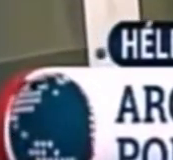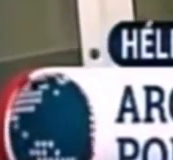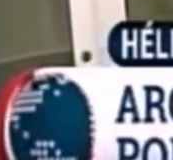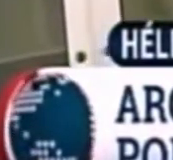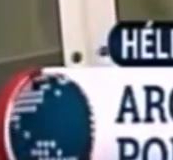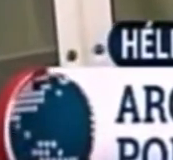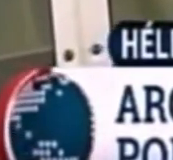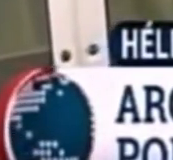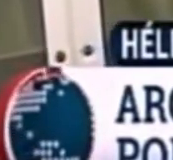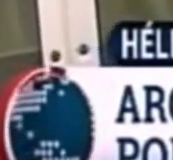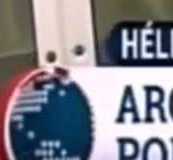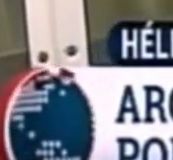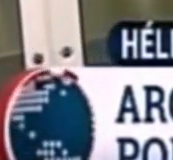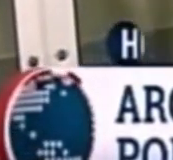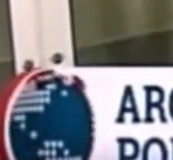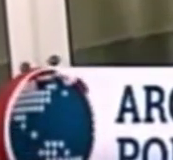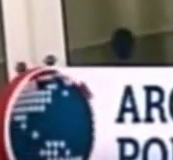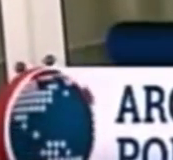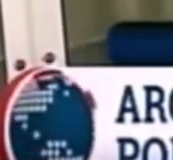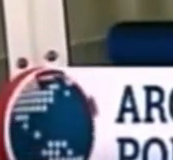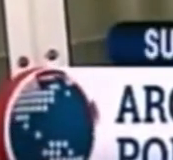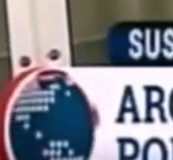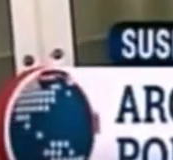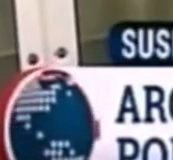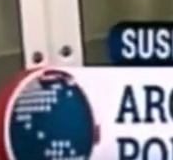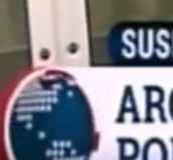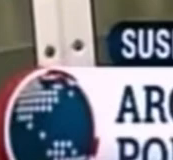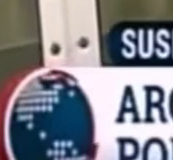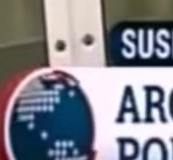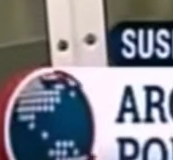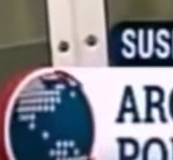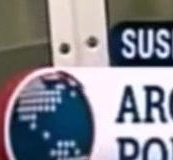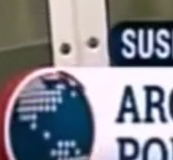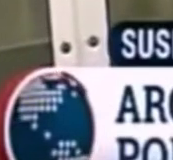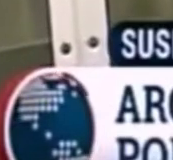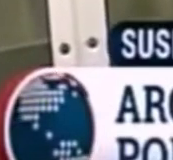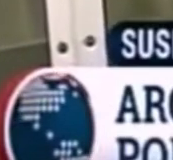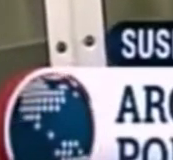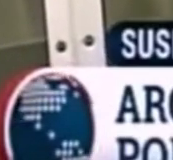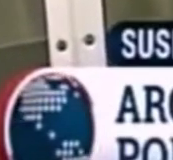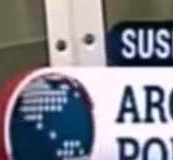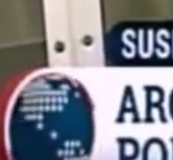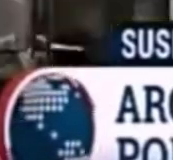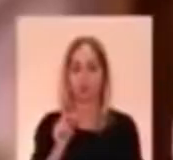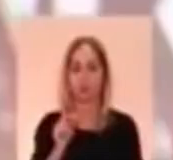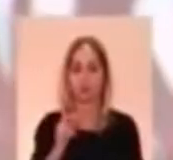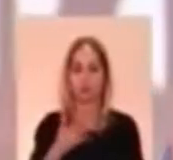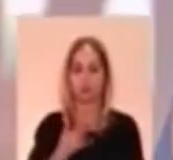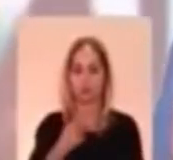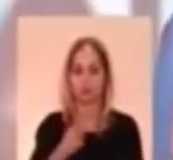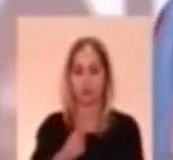relativamente aos cidadãos que injustamente ficam privados da liberdade.